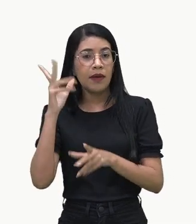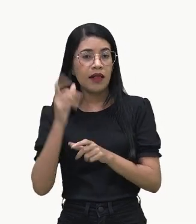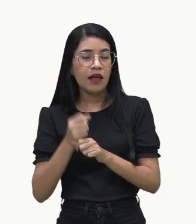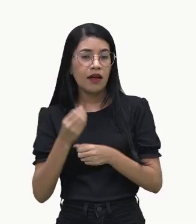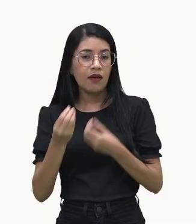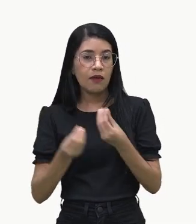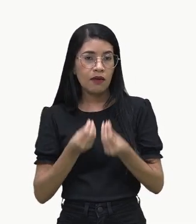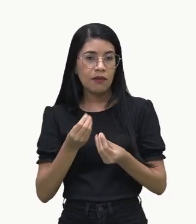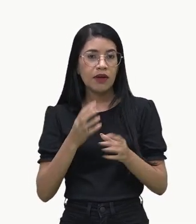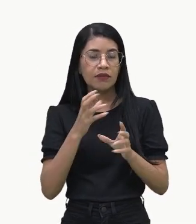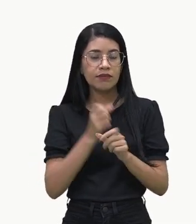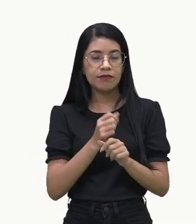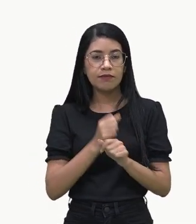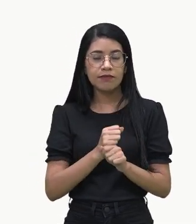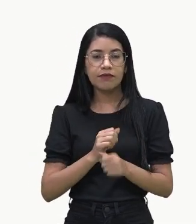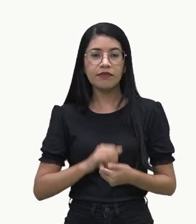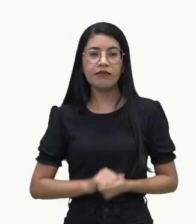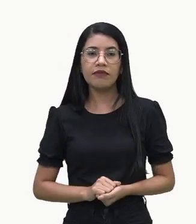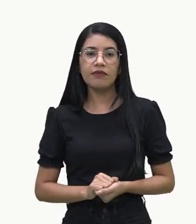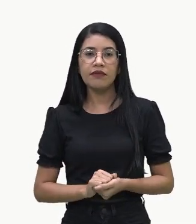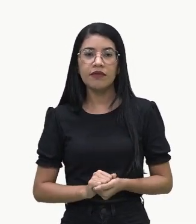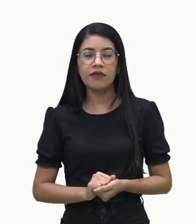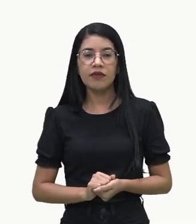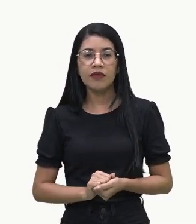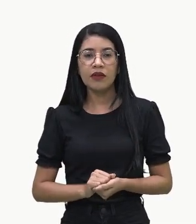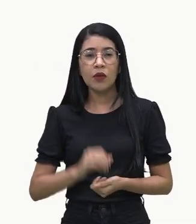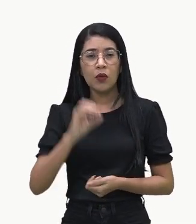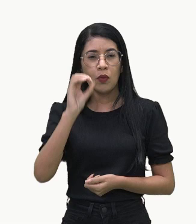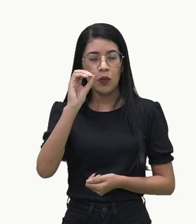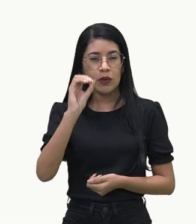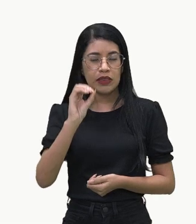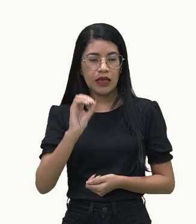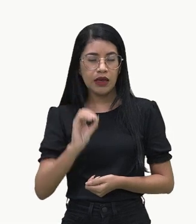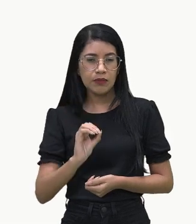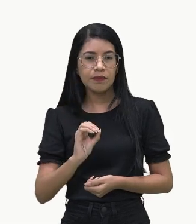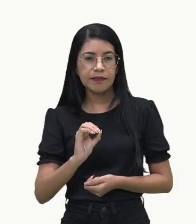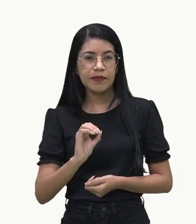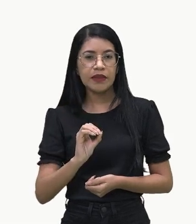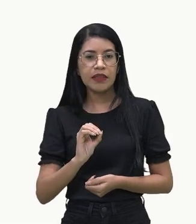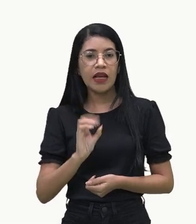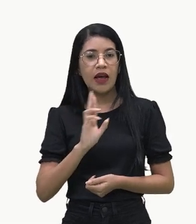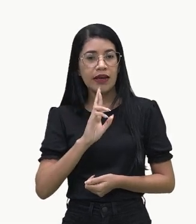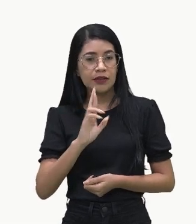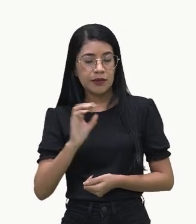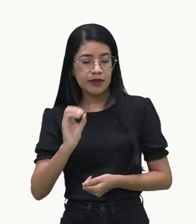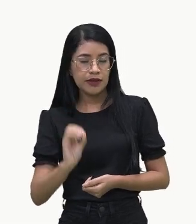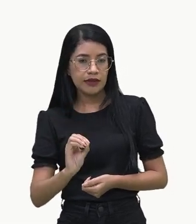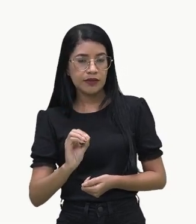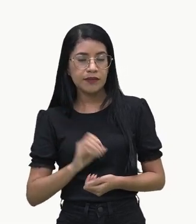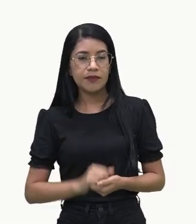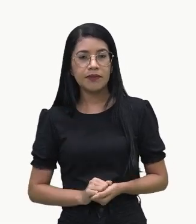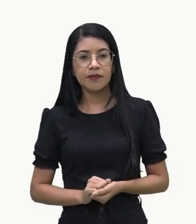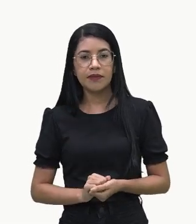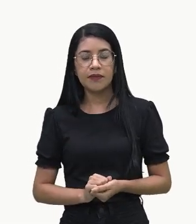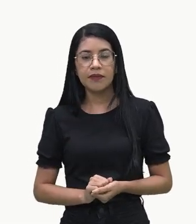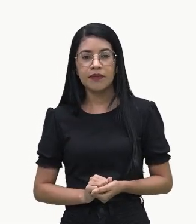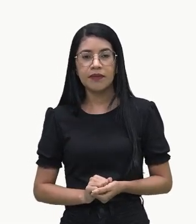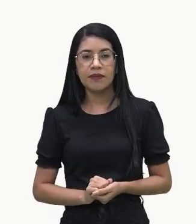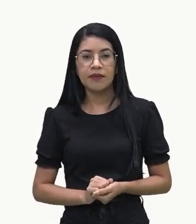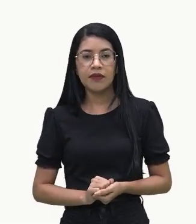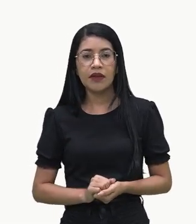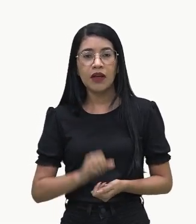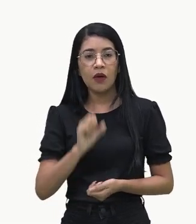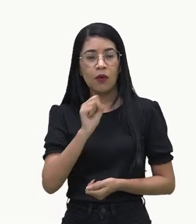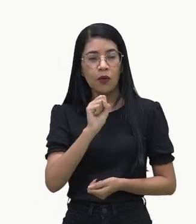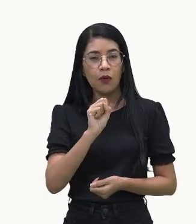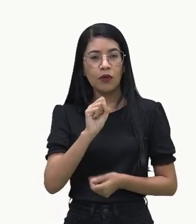soma. Vamos pensar juntos. 0, quando eu adiciono aqui, vai ficar 0, certo? Aqui eu vou ter, ó,